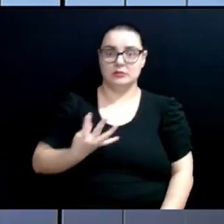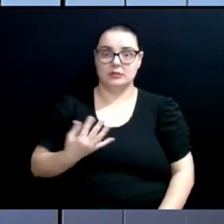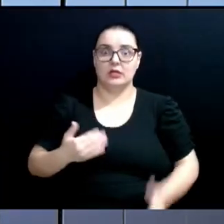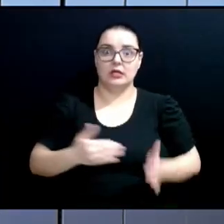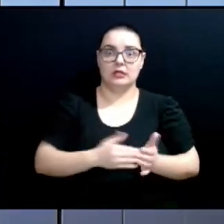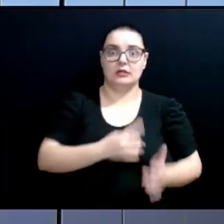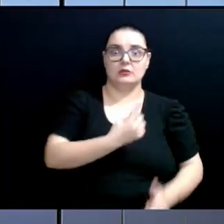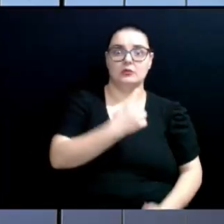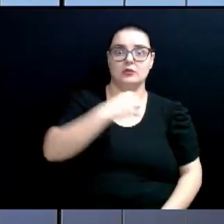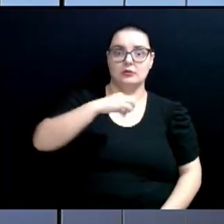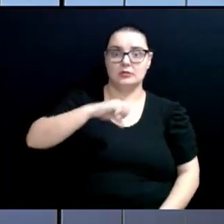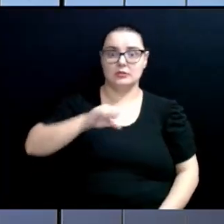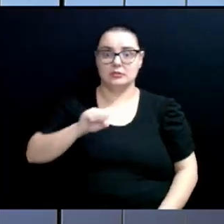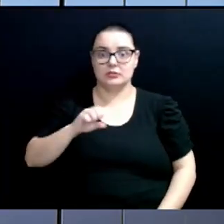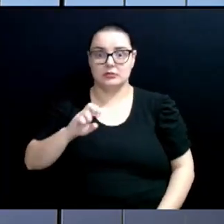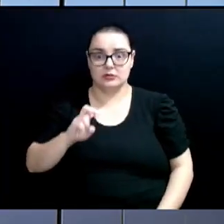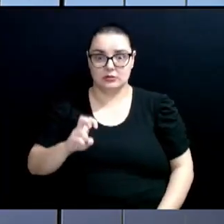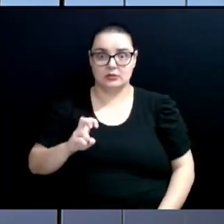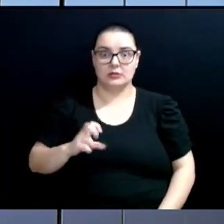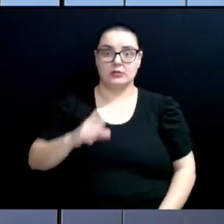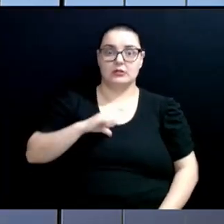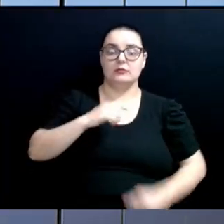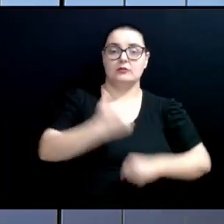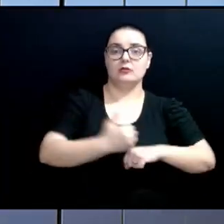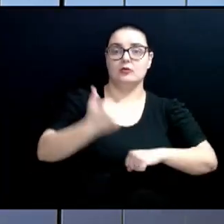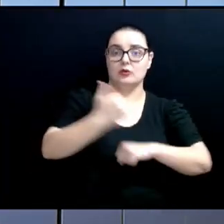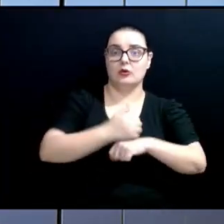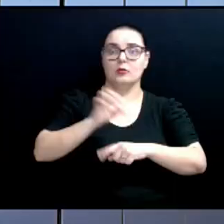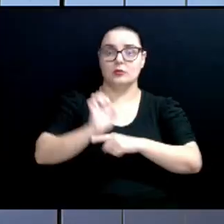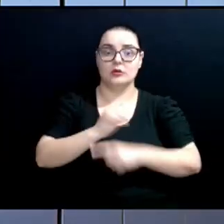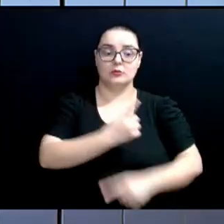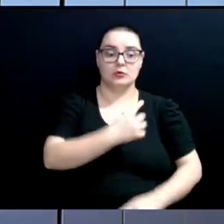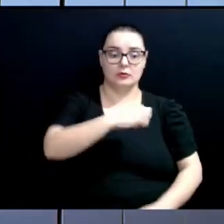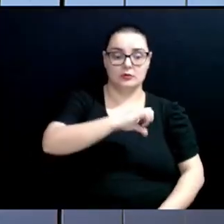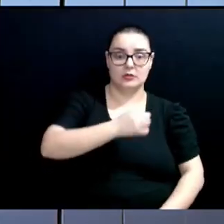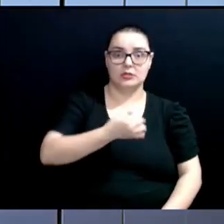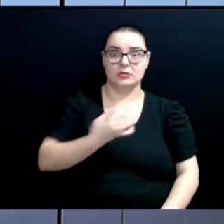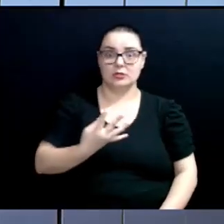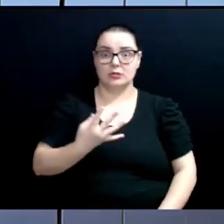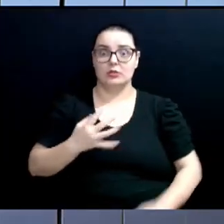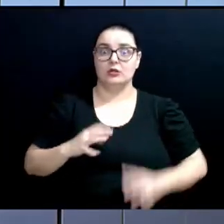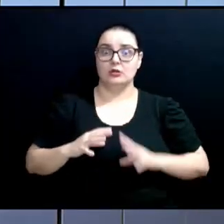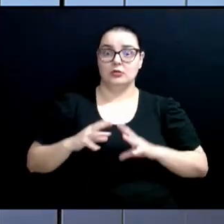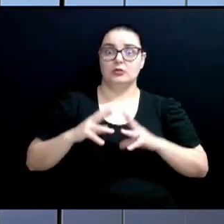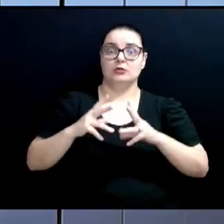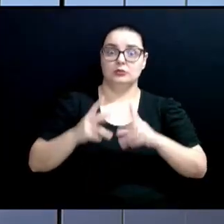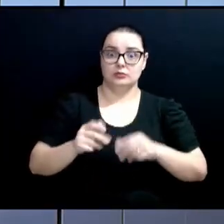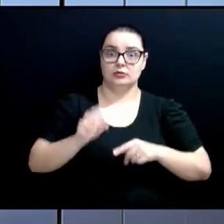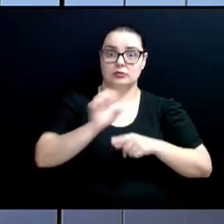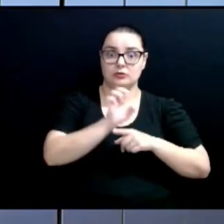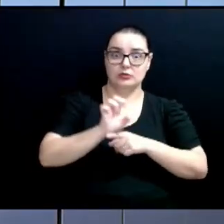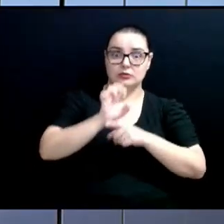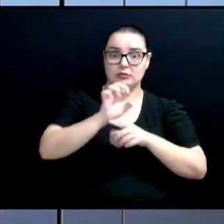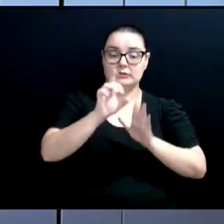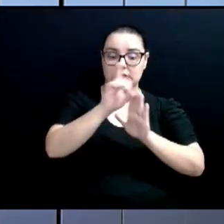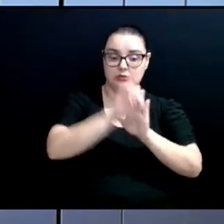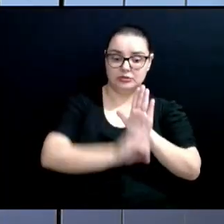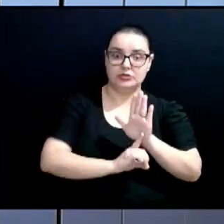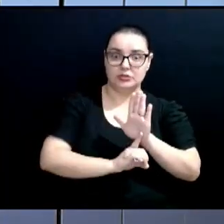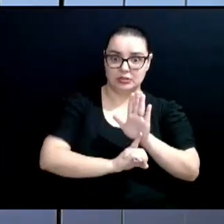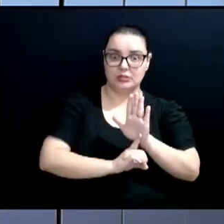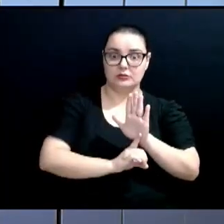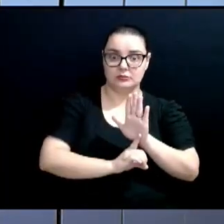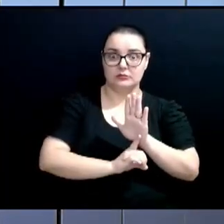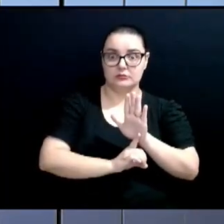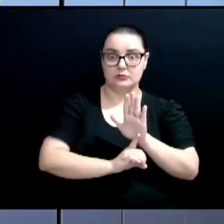Estado em 1964 que deixou de lado um Estado de direito, né? De certo modo um Estado